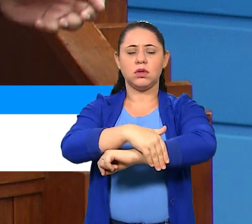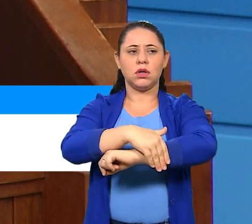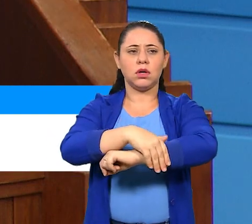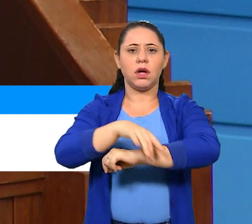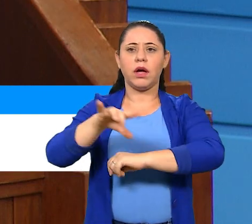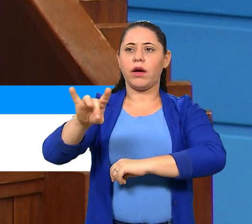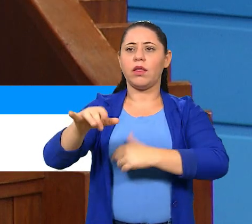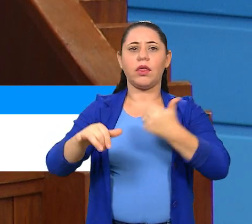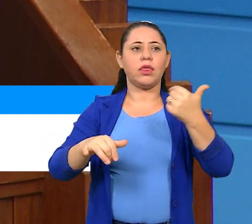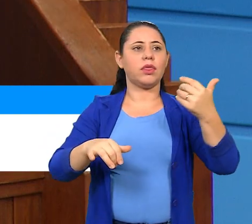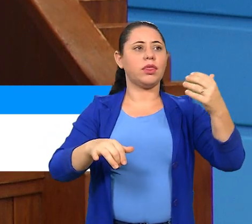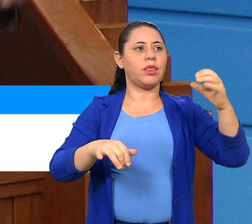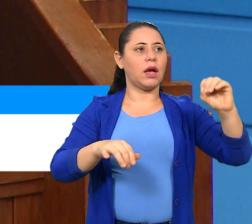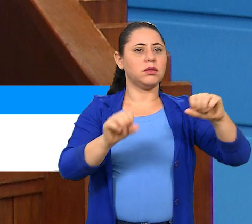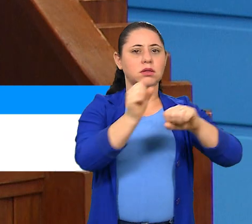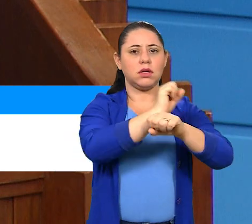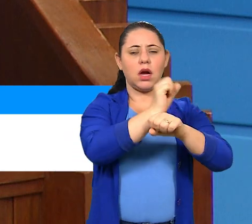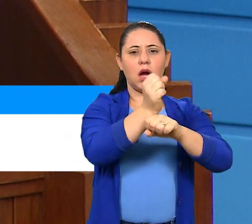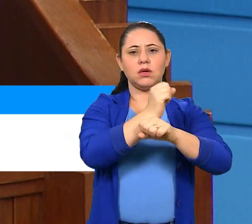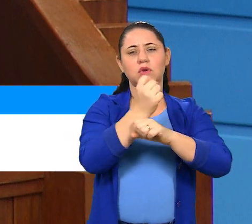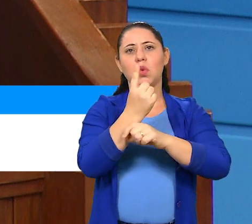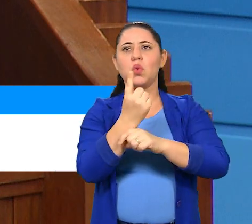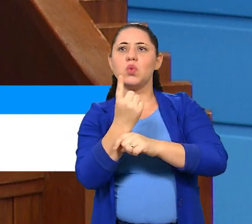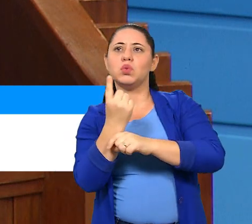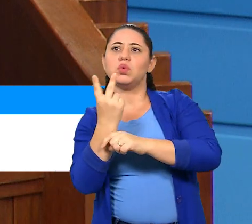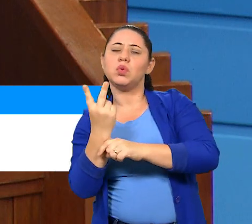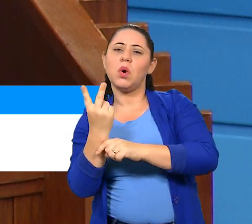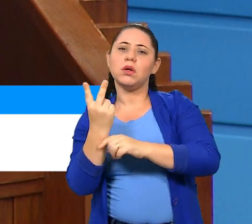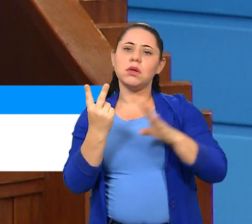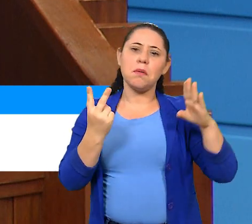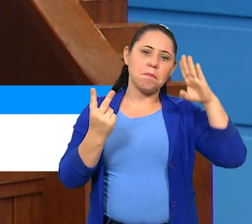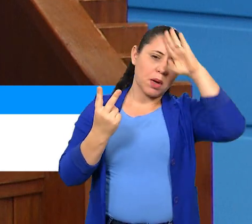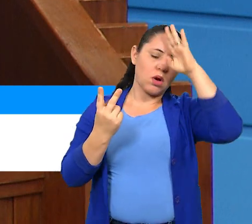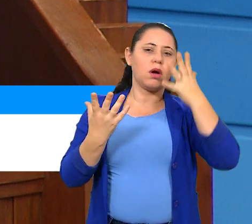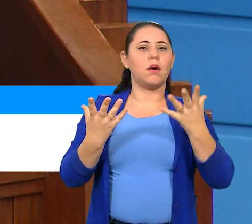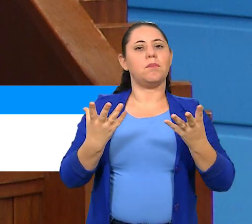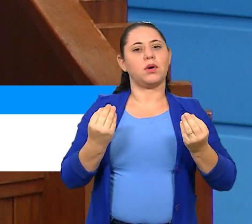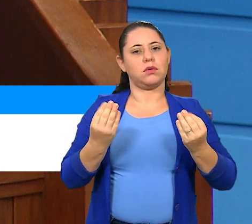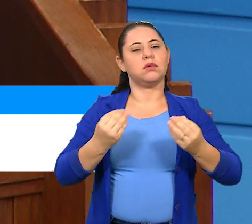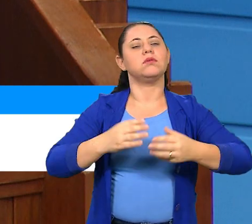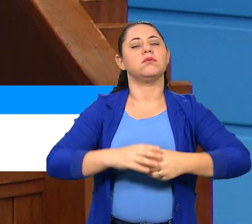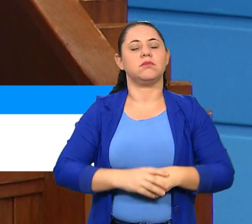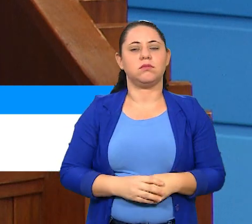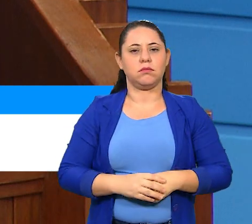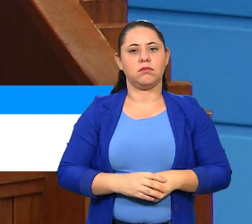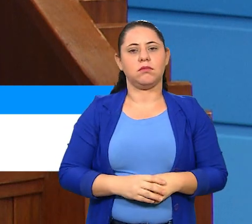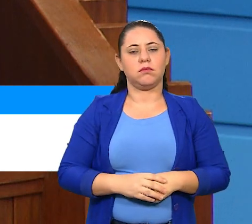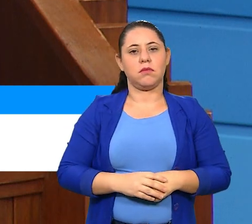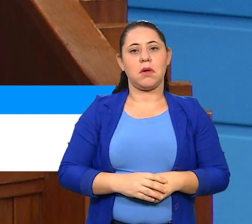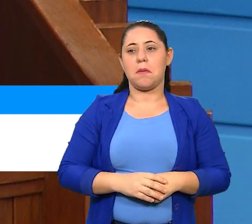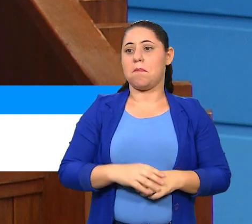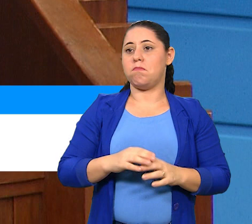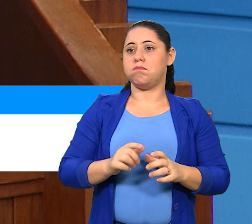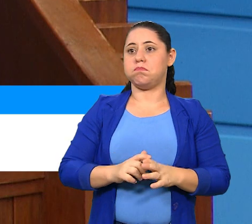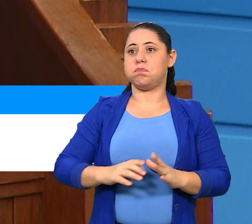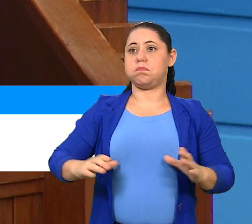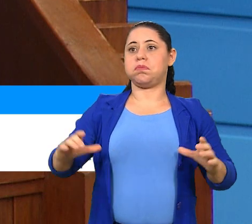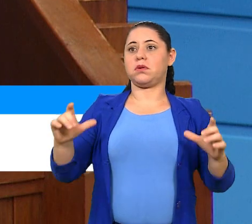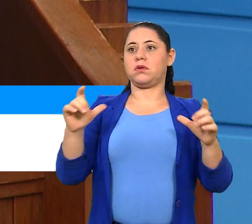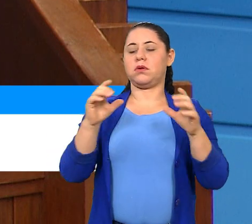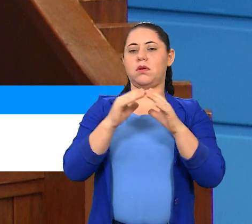eleições principalmente saísse na rua cada 10 carros que você via se tivesse um dois com adesivo do bolsonaro era